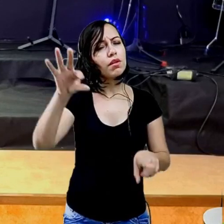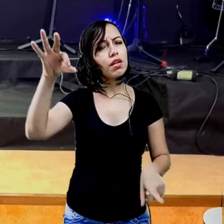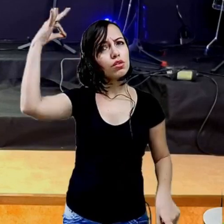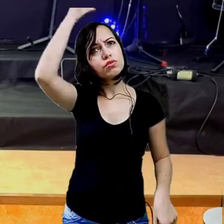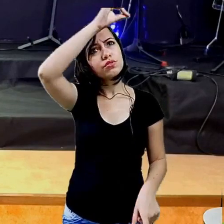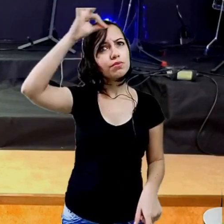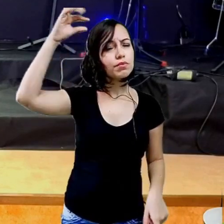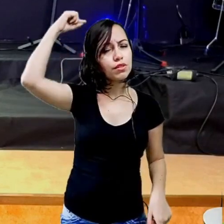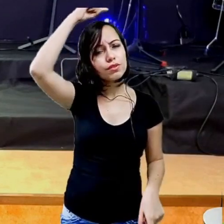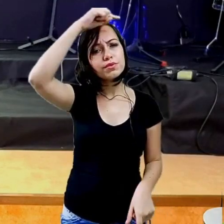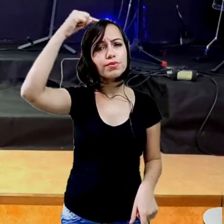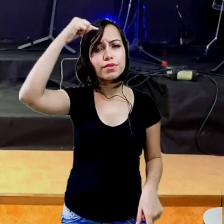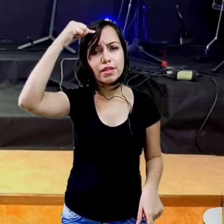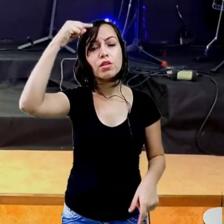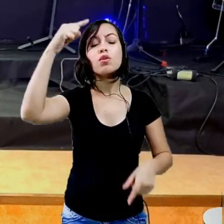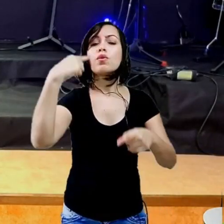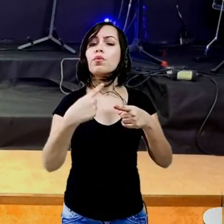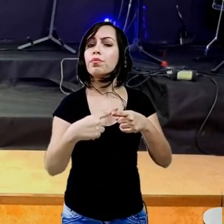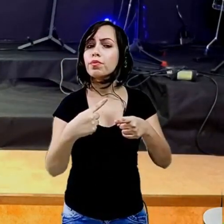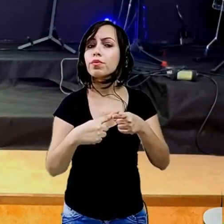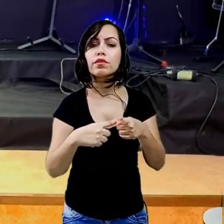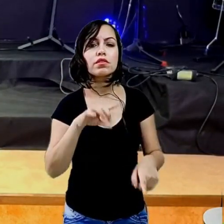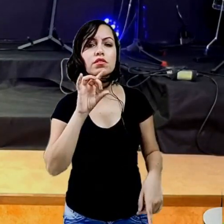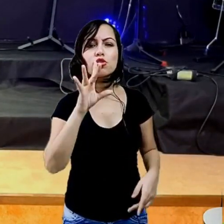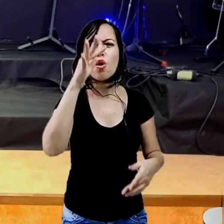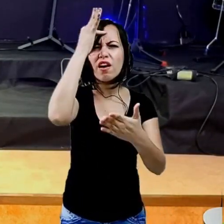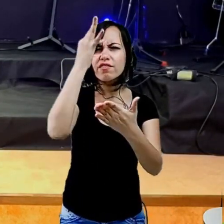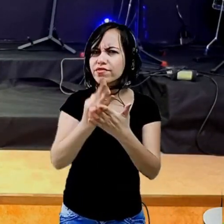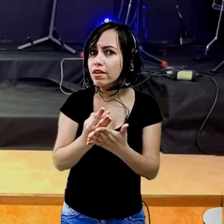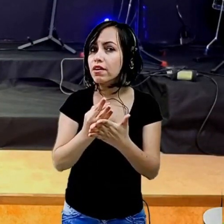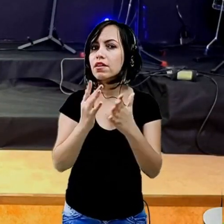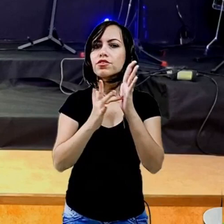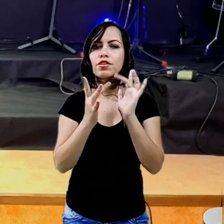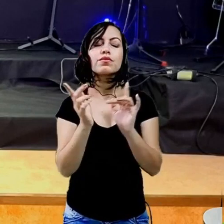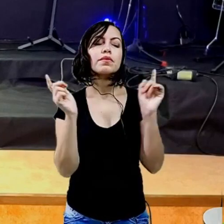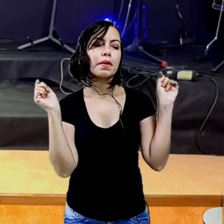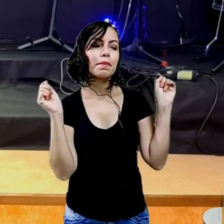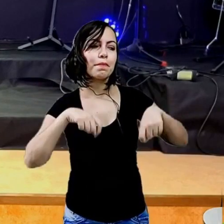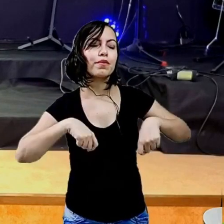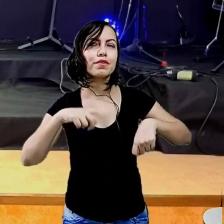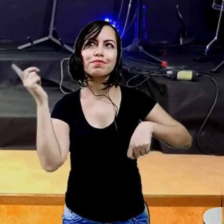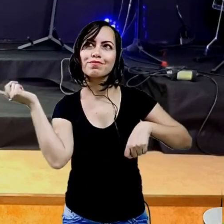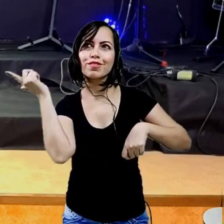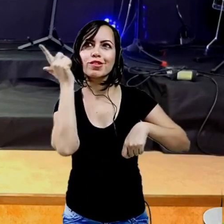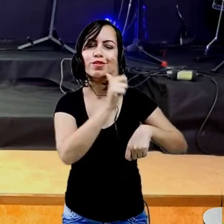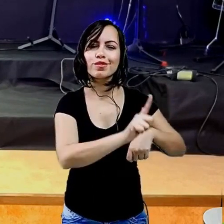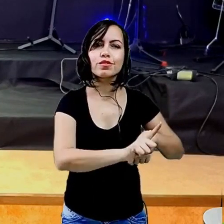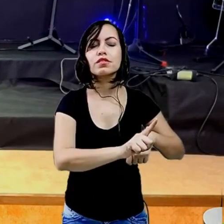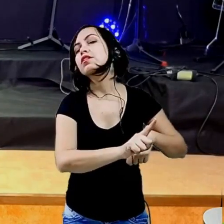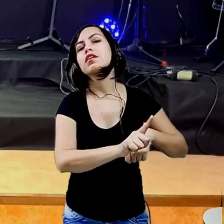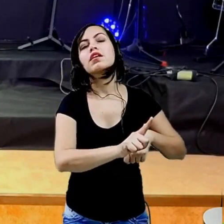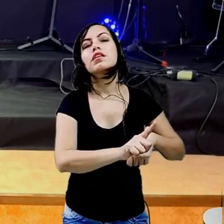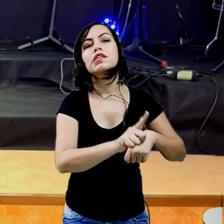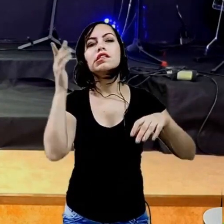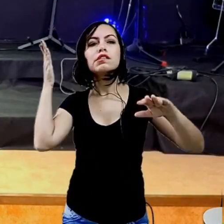Santo, porque só através da fé em Cristo é que nós obteremos, é que